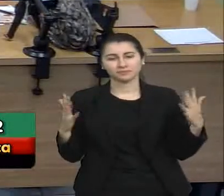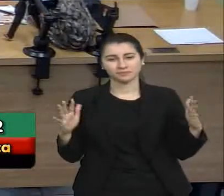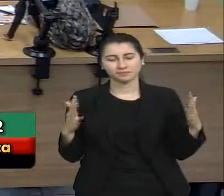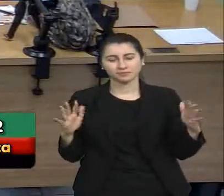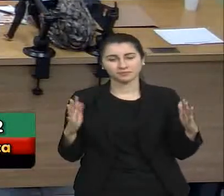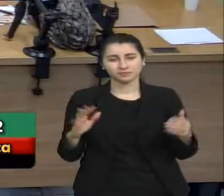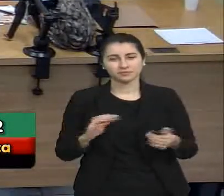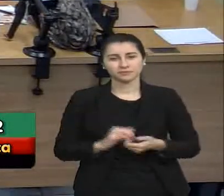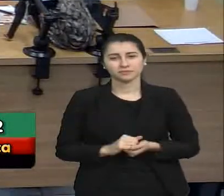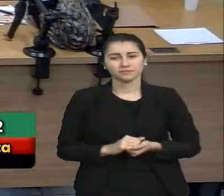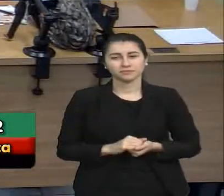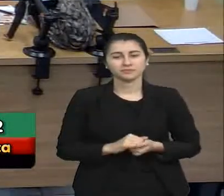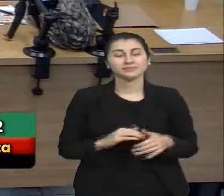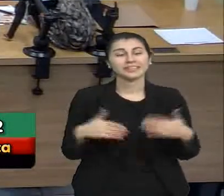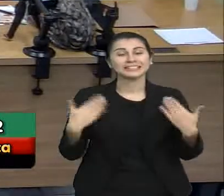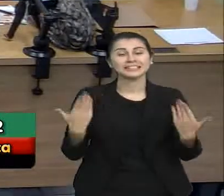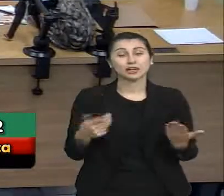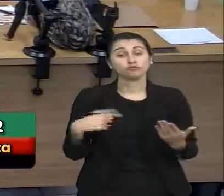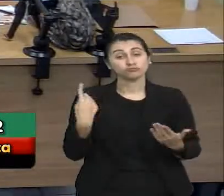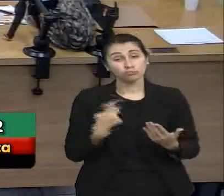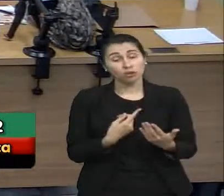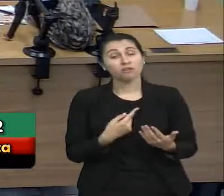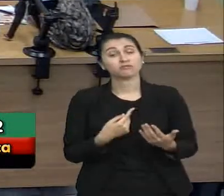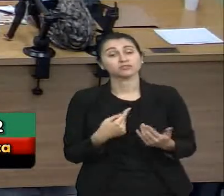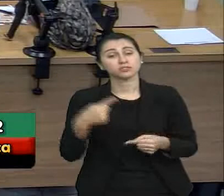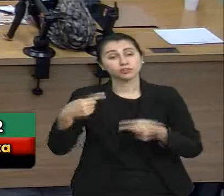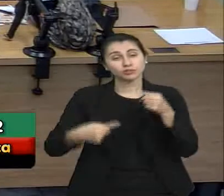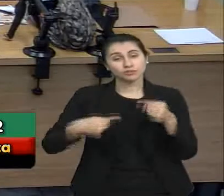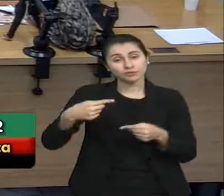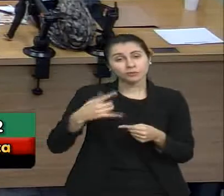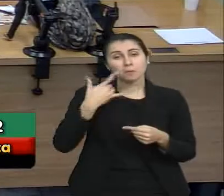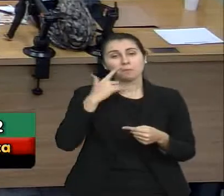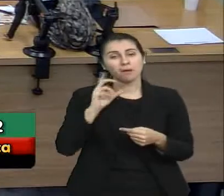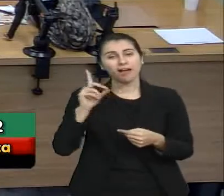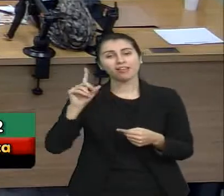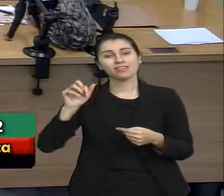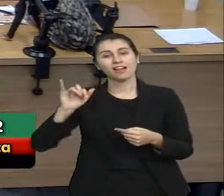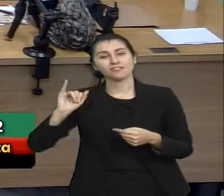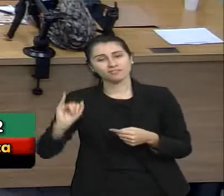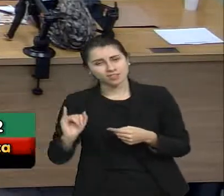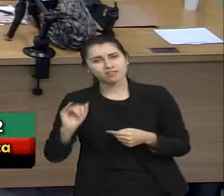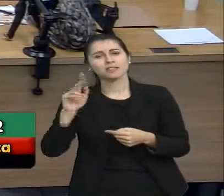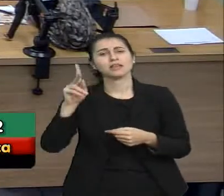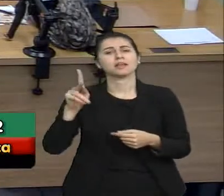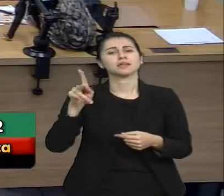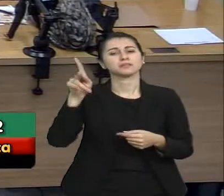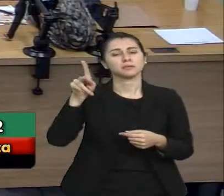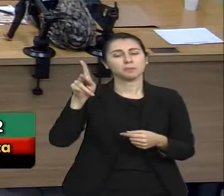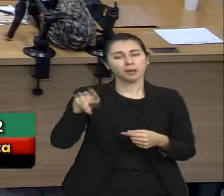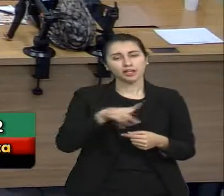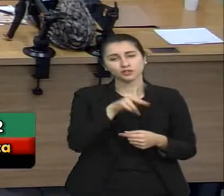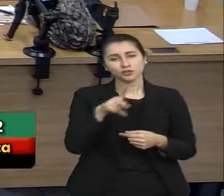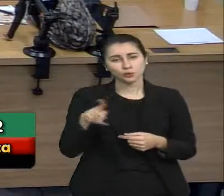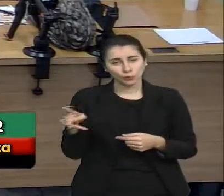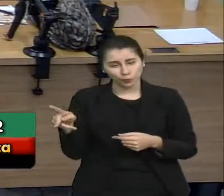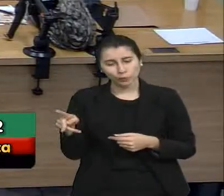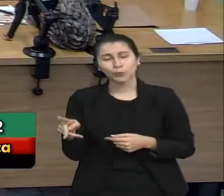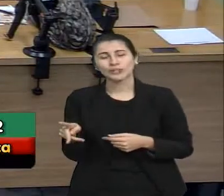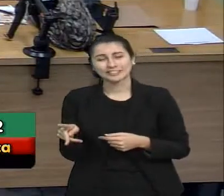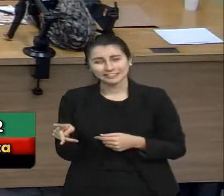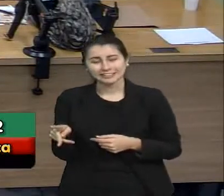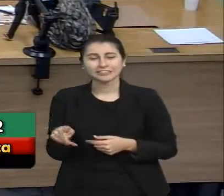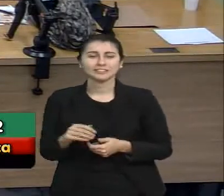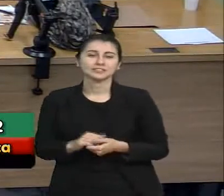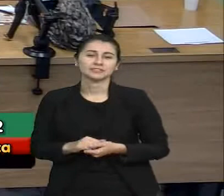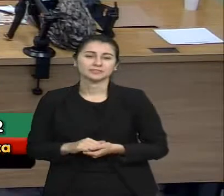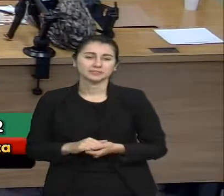E, assim, nós estamos fazendo a reunião com o pai Davi, com o pastor, né? Que, geralmente, é o que nós estamos vendo